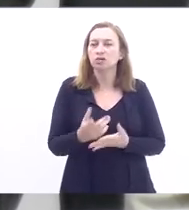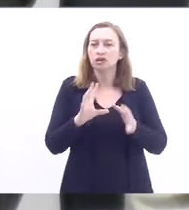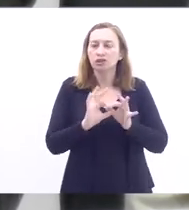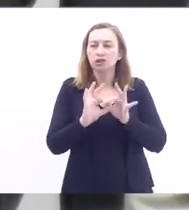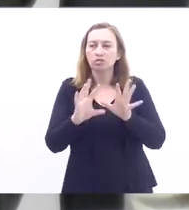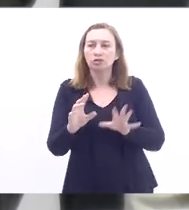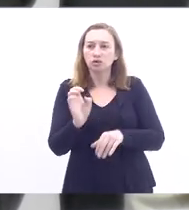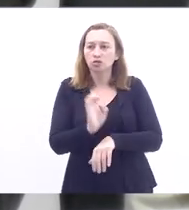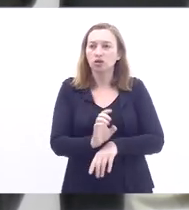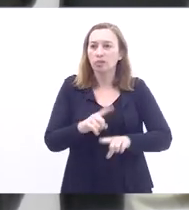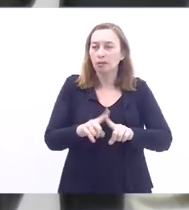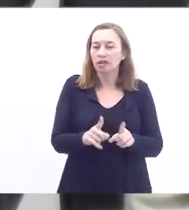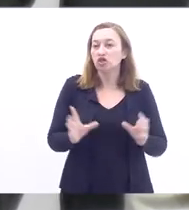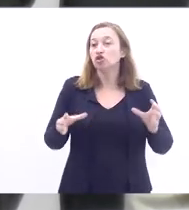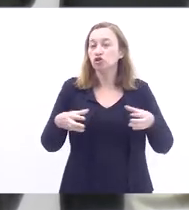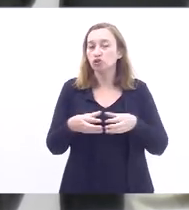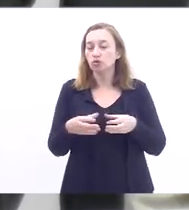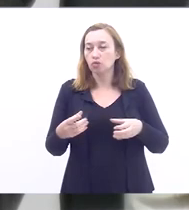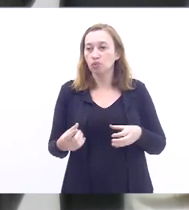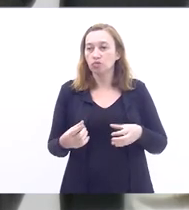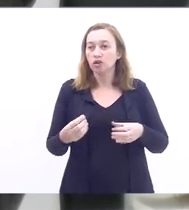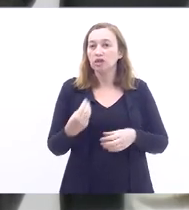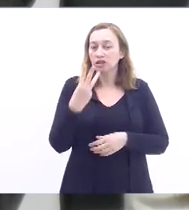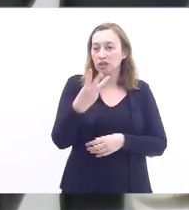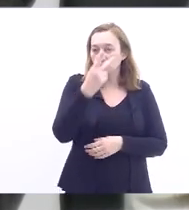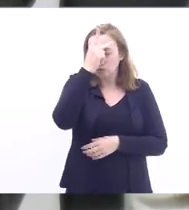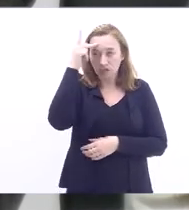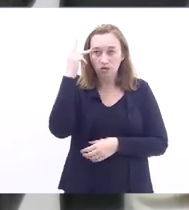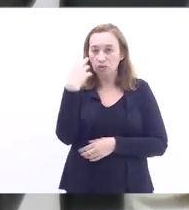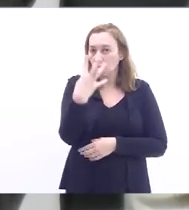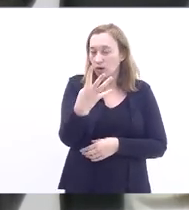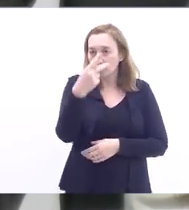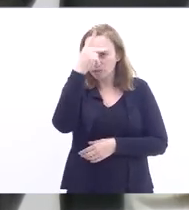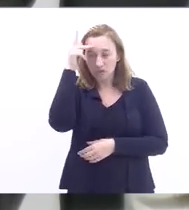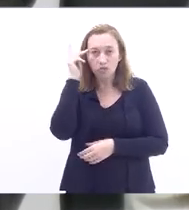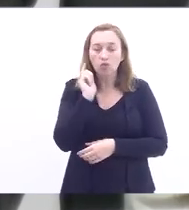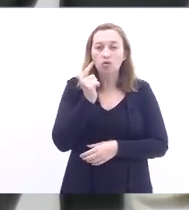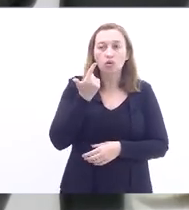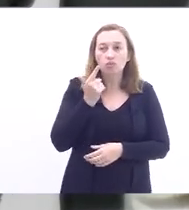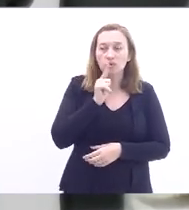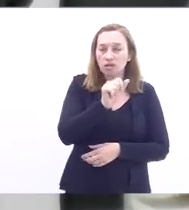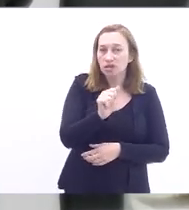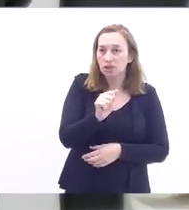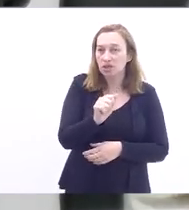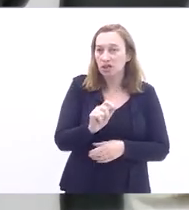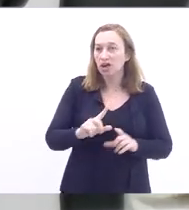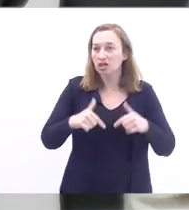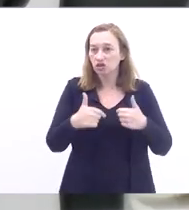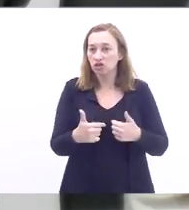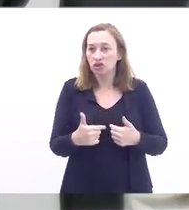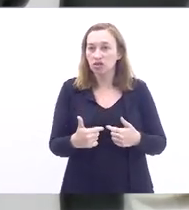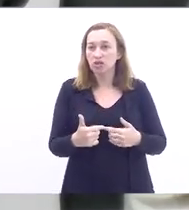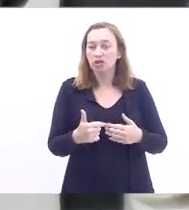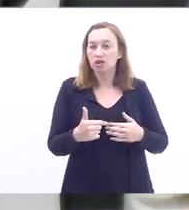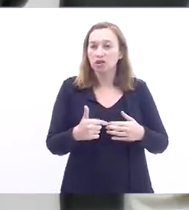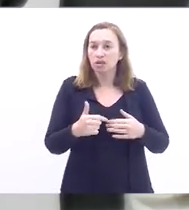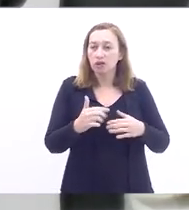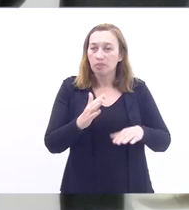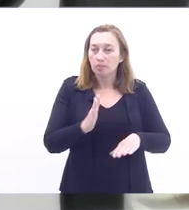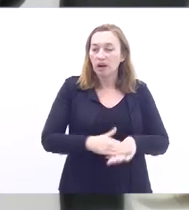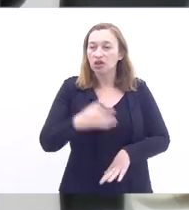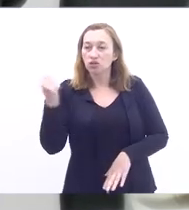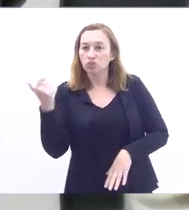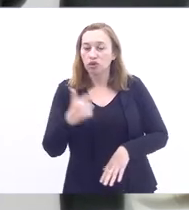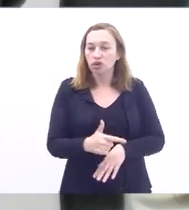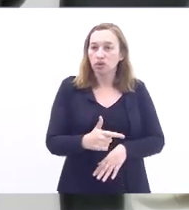autonomia do Estado senão de uma comissão de três pessoas ou quatro pessoas que consiga legislar acima do governador